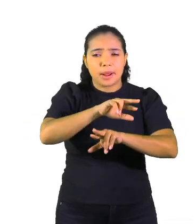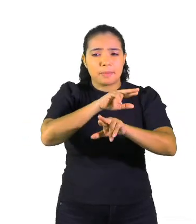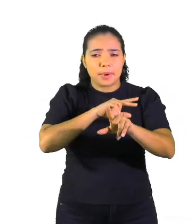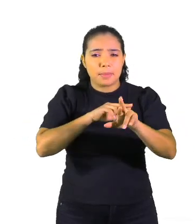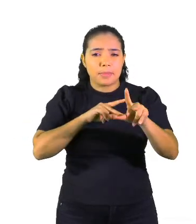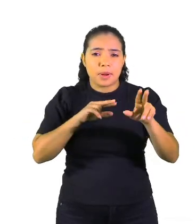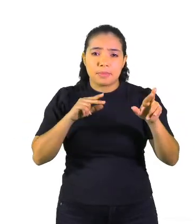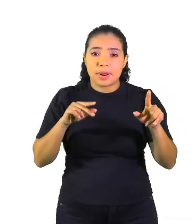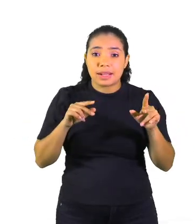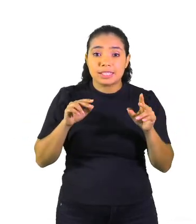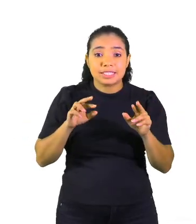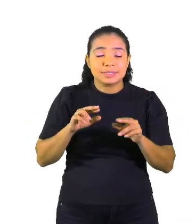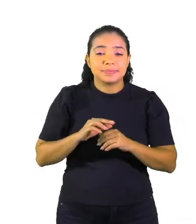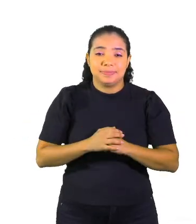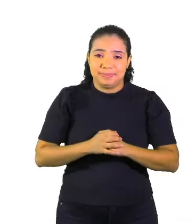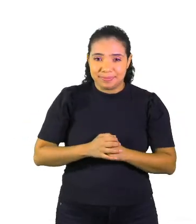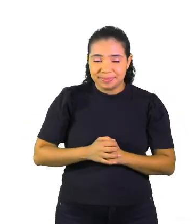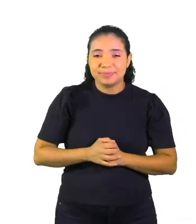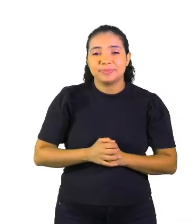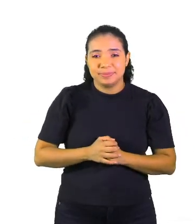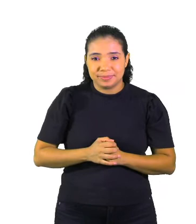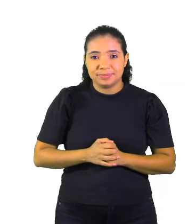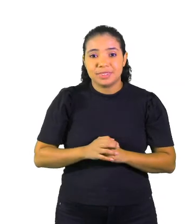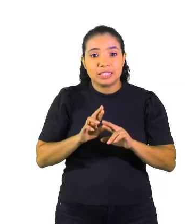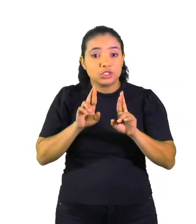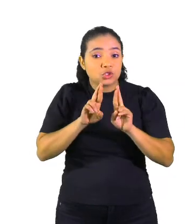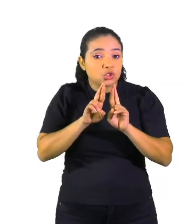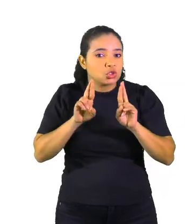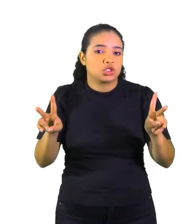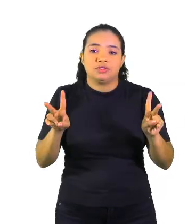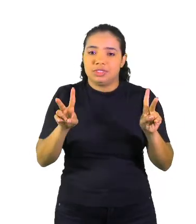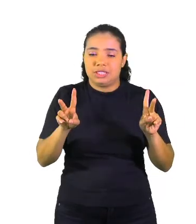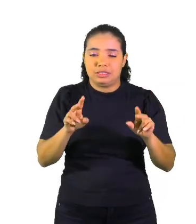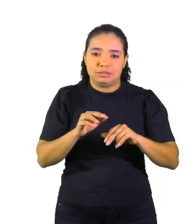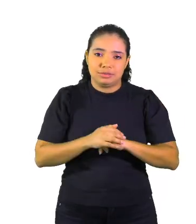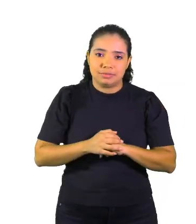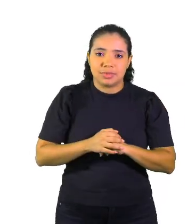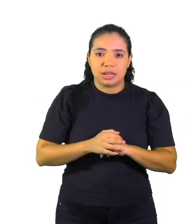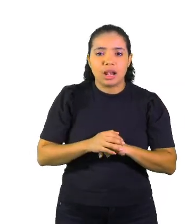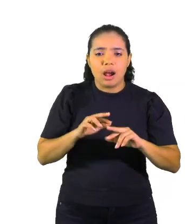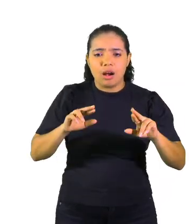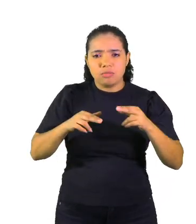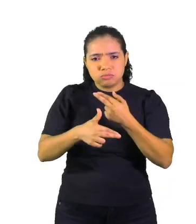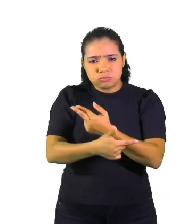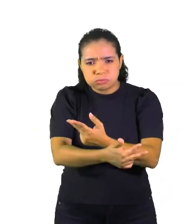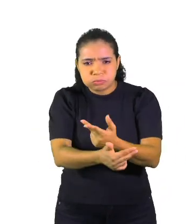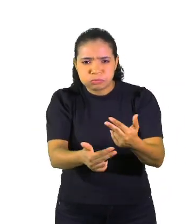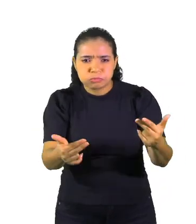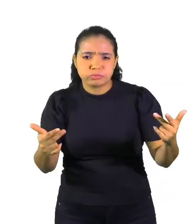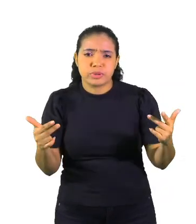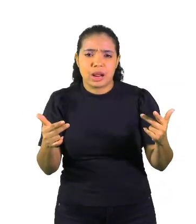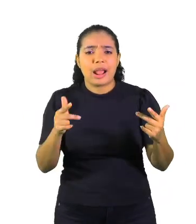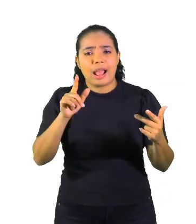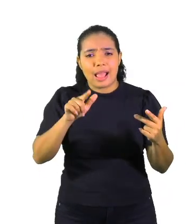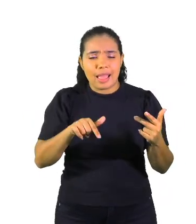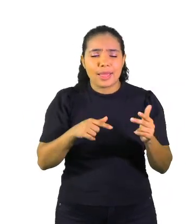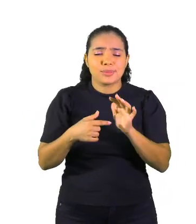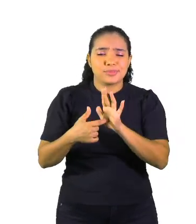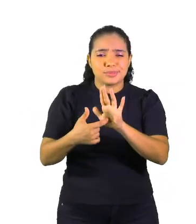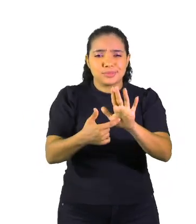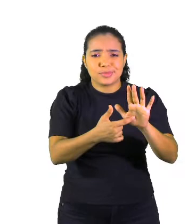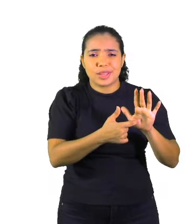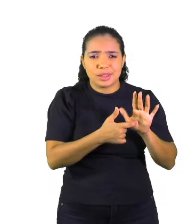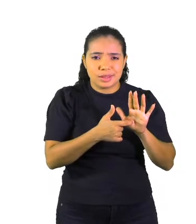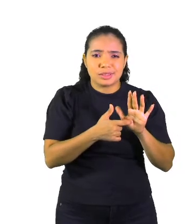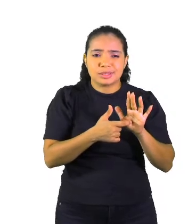pluralidade, diferença. E essa diversidade é uma reunião de tudo aquilo que apresenta